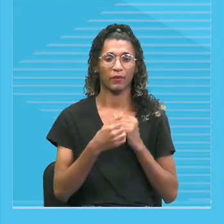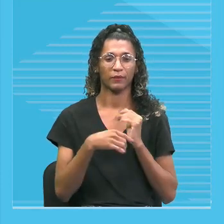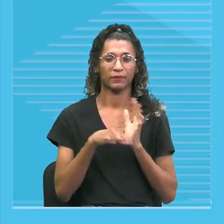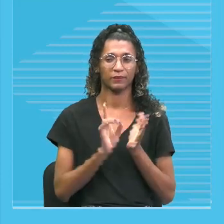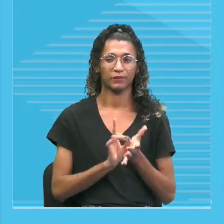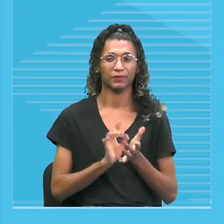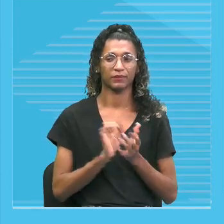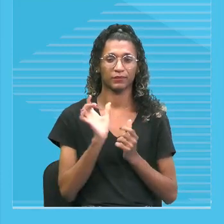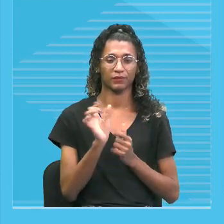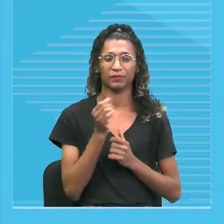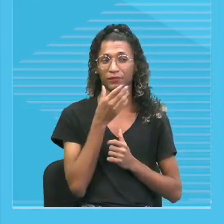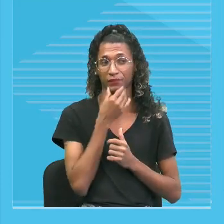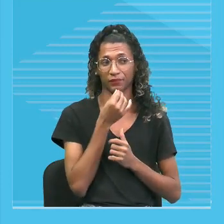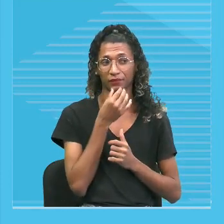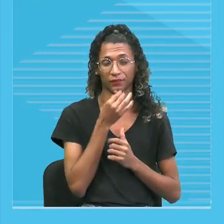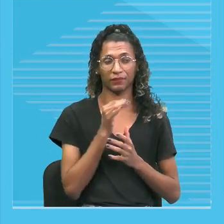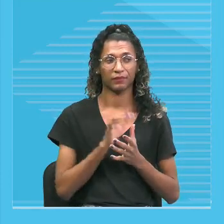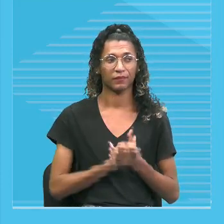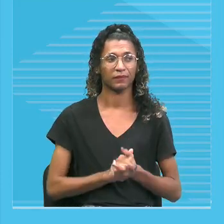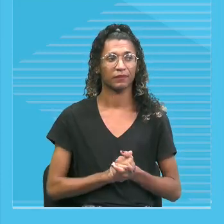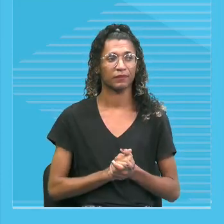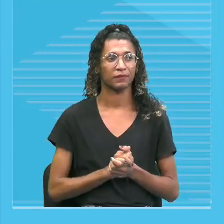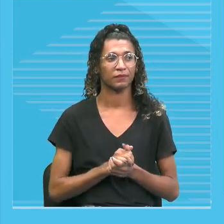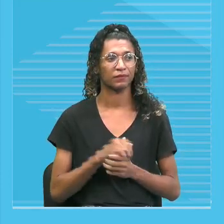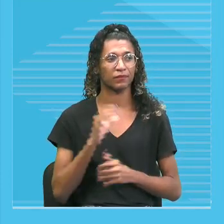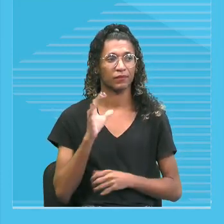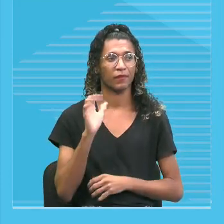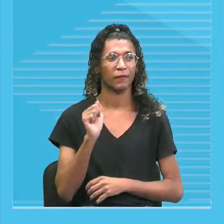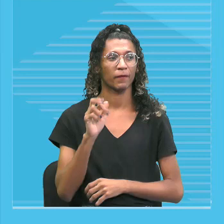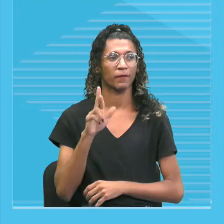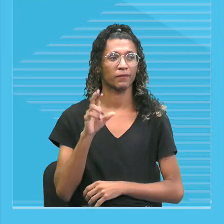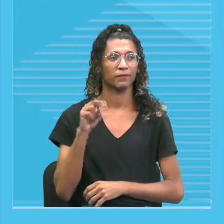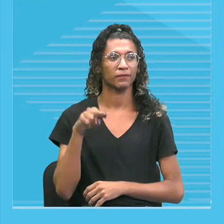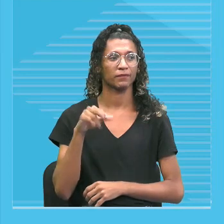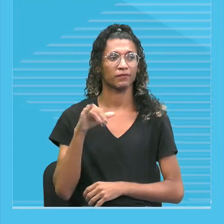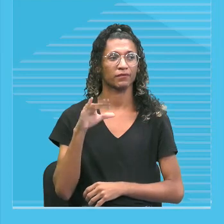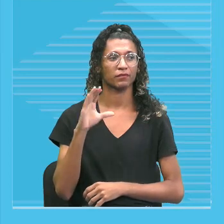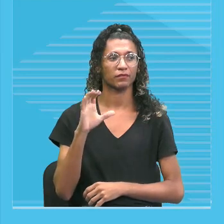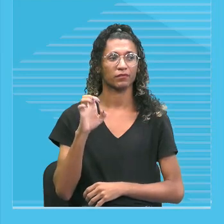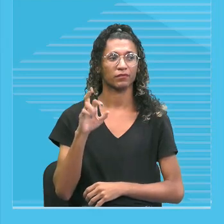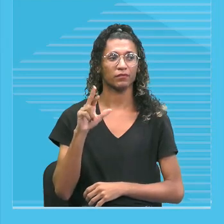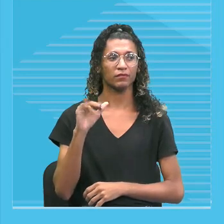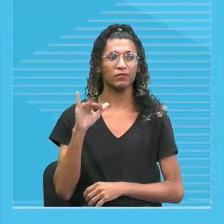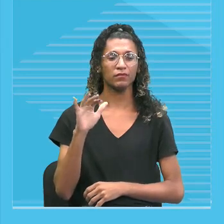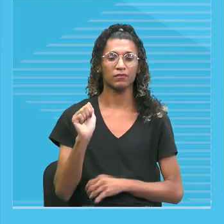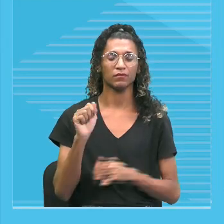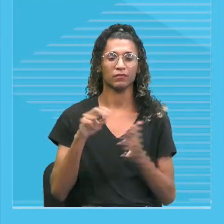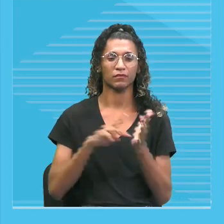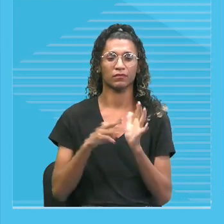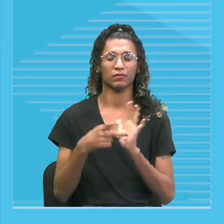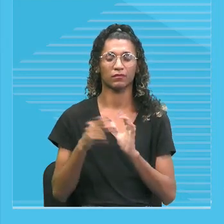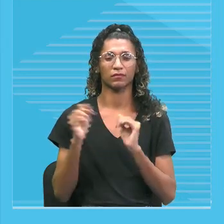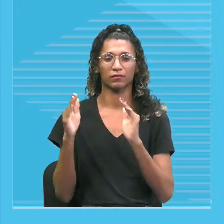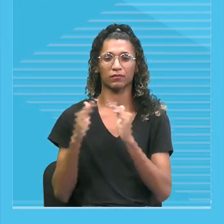carniçaria Olha que curioso em espanhol carniçaria quer dizer açougue